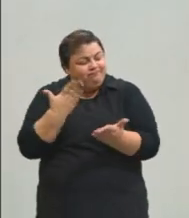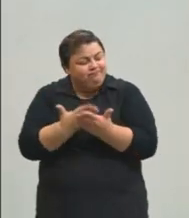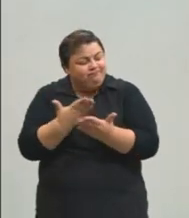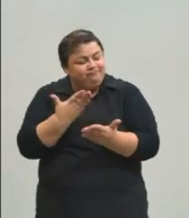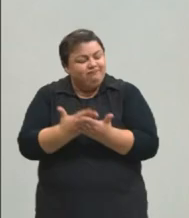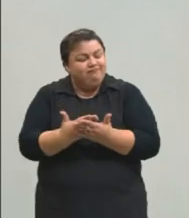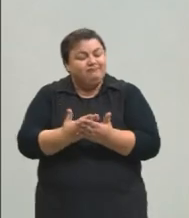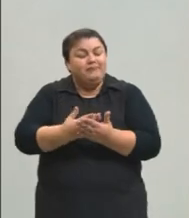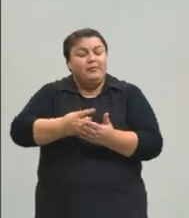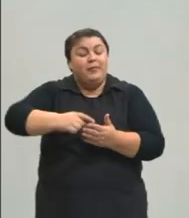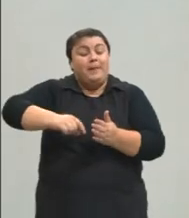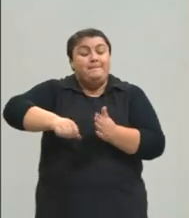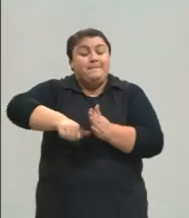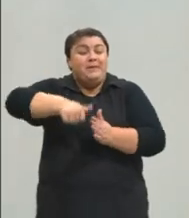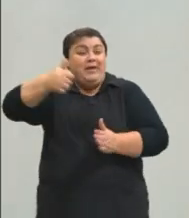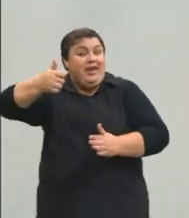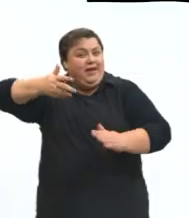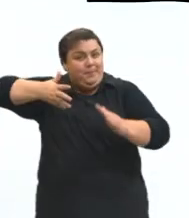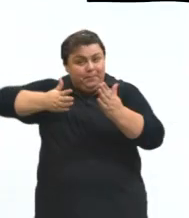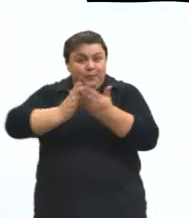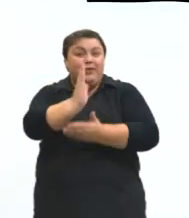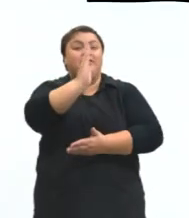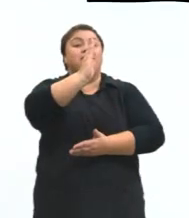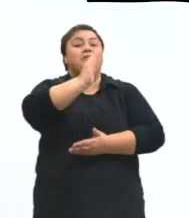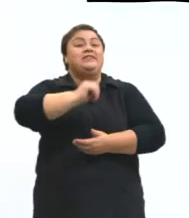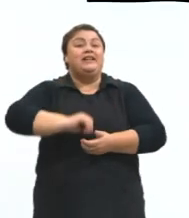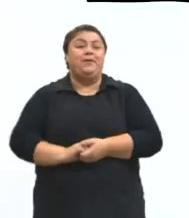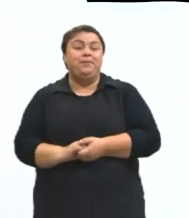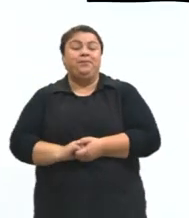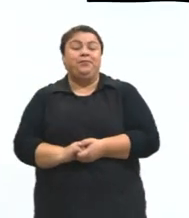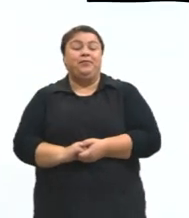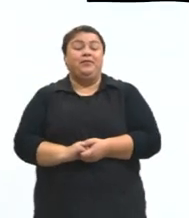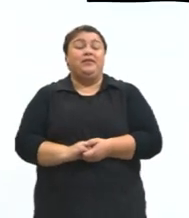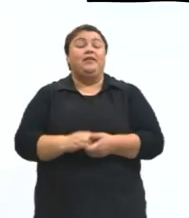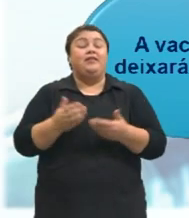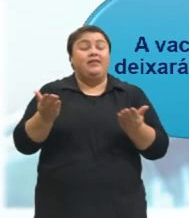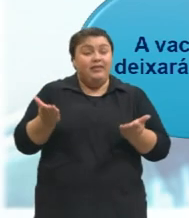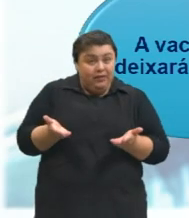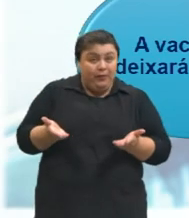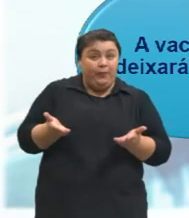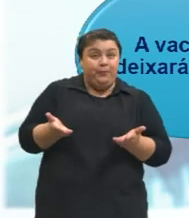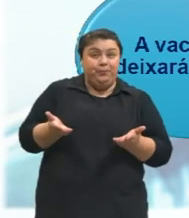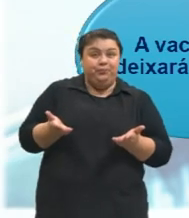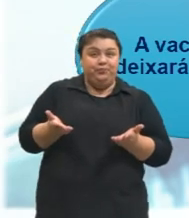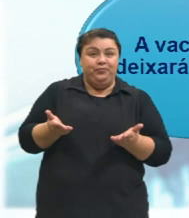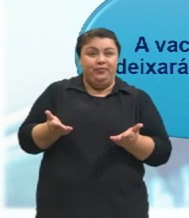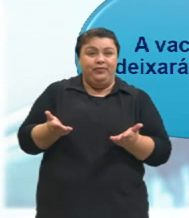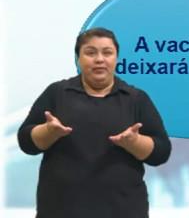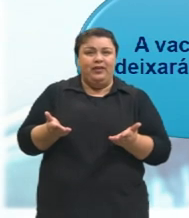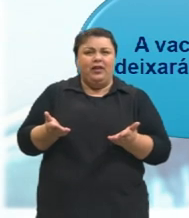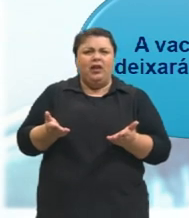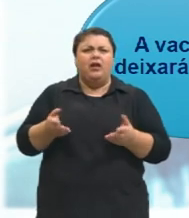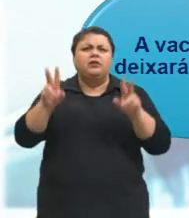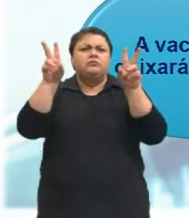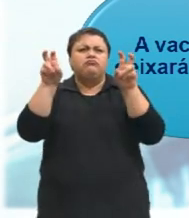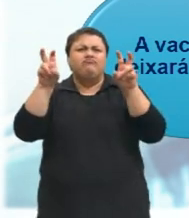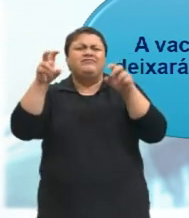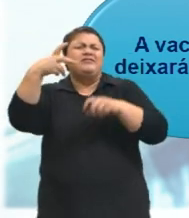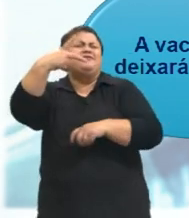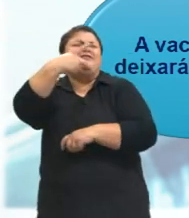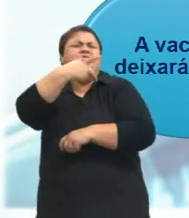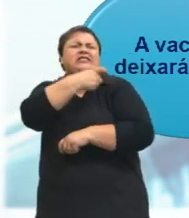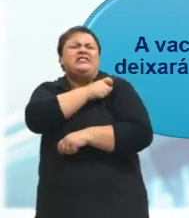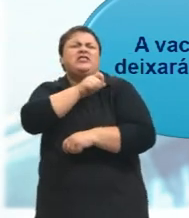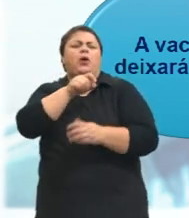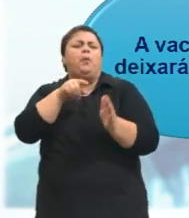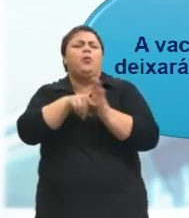do Pré-ENEM. Partiu passar? Bom, sem mais delongas, sobre a vacina, o que, que